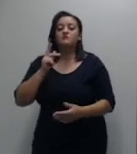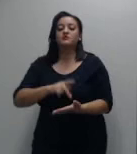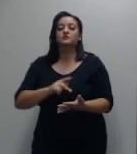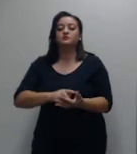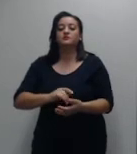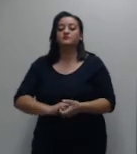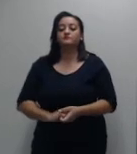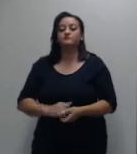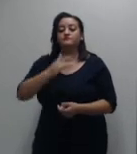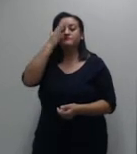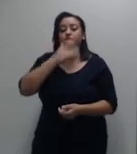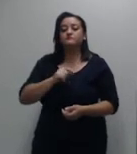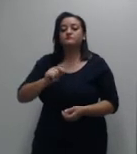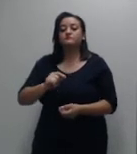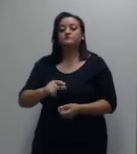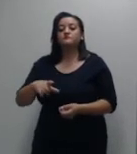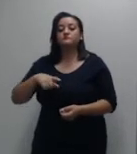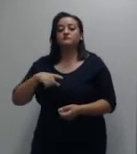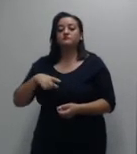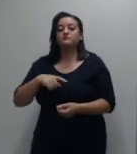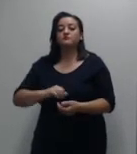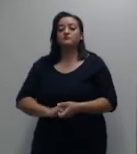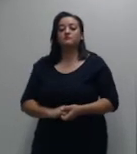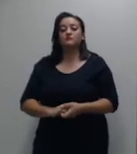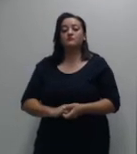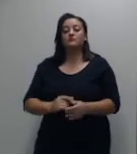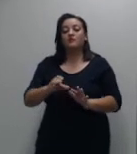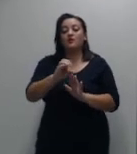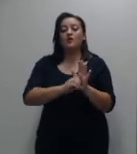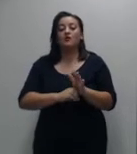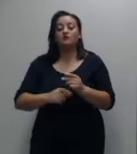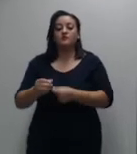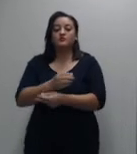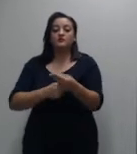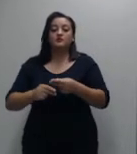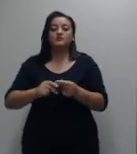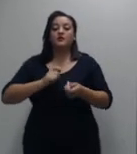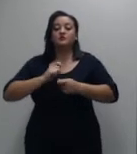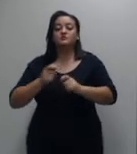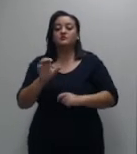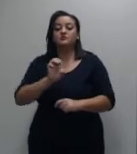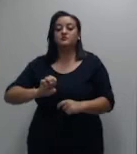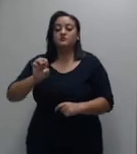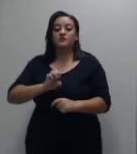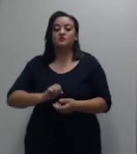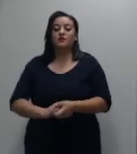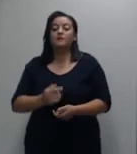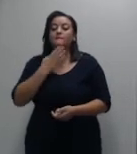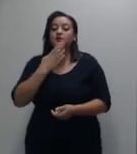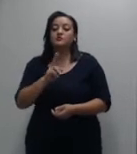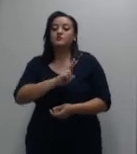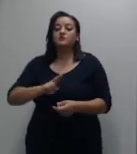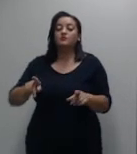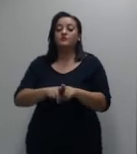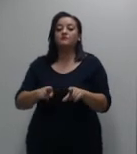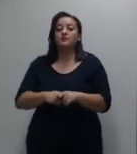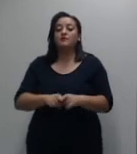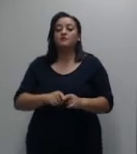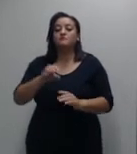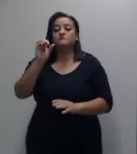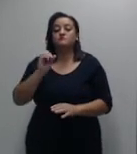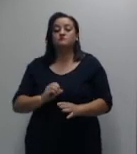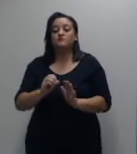constante de ofícios encaminhados pela administração Estadual pedindo a nomeação ofícios encaminhados pelo Ministério